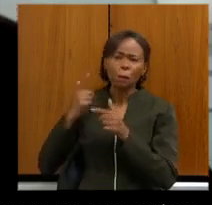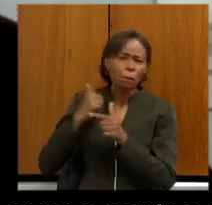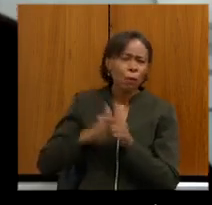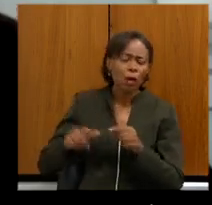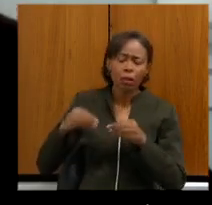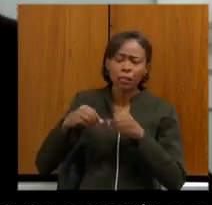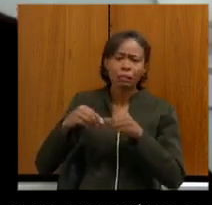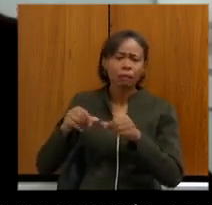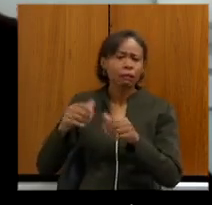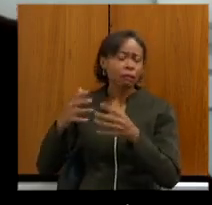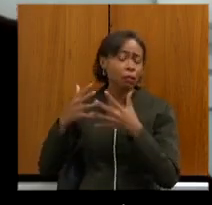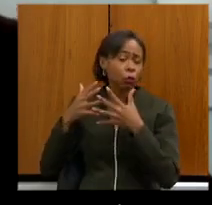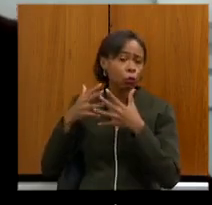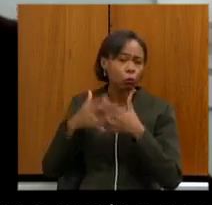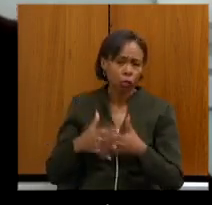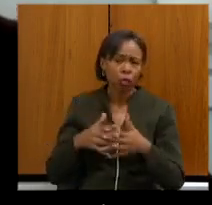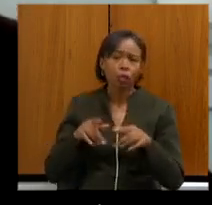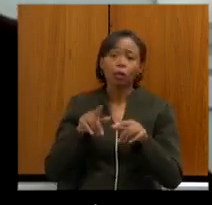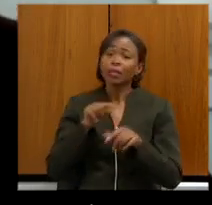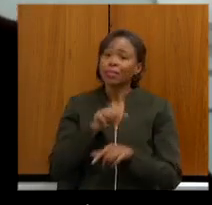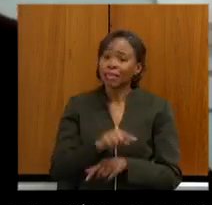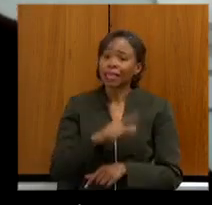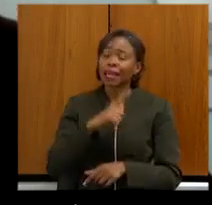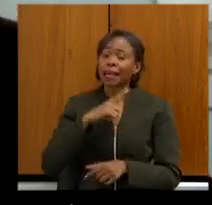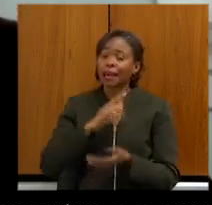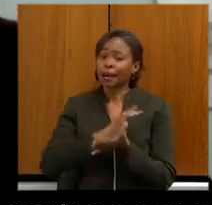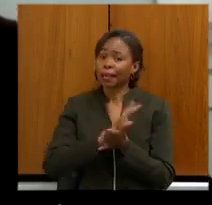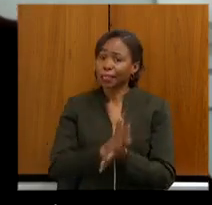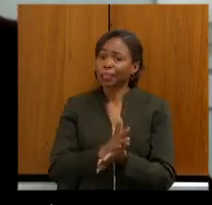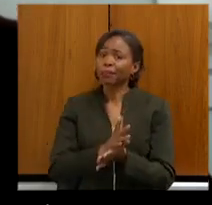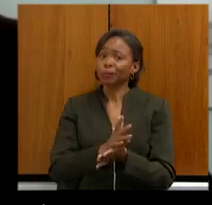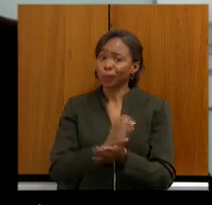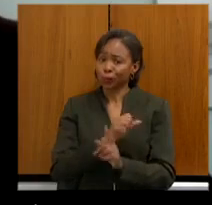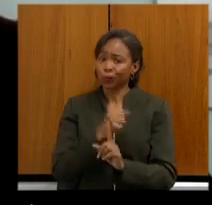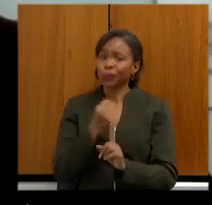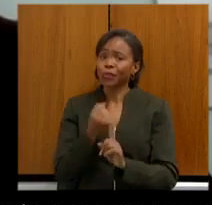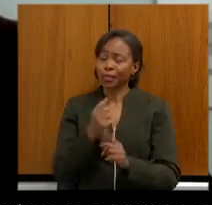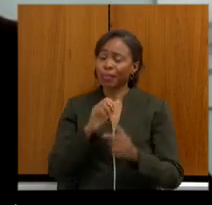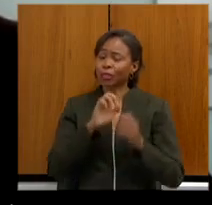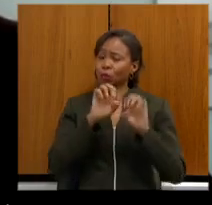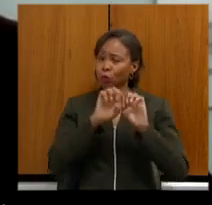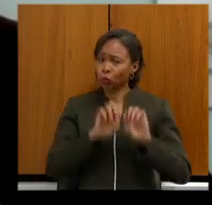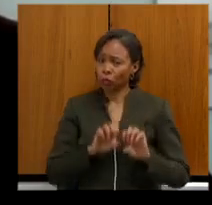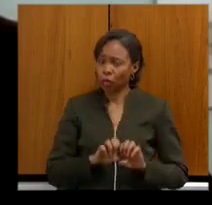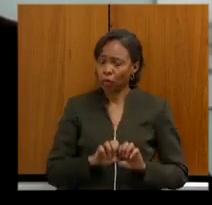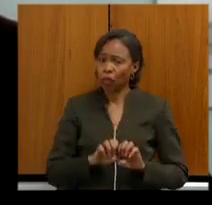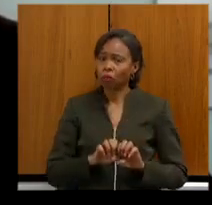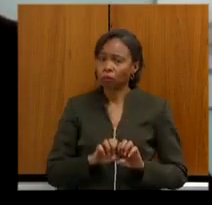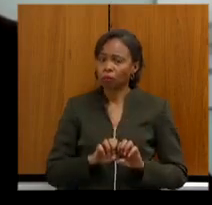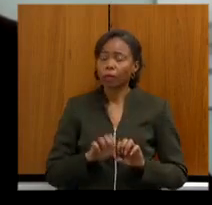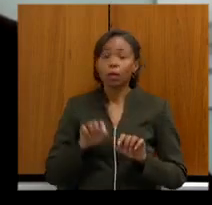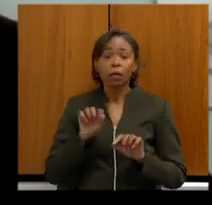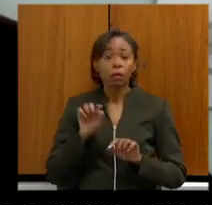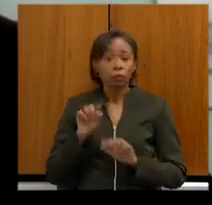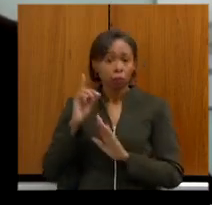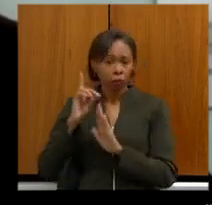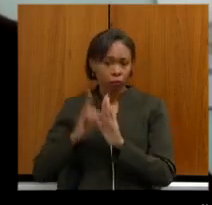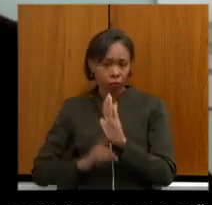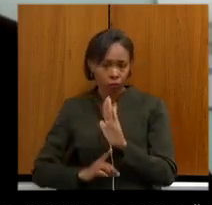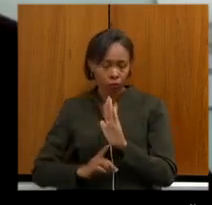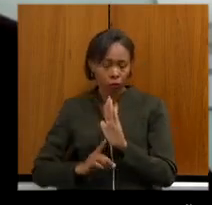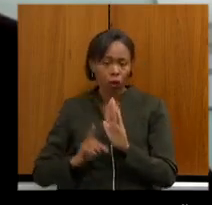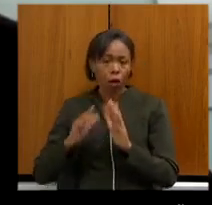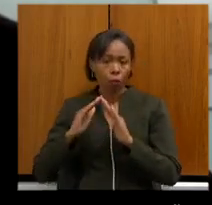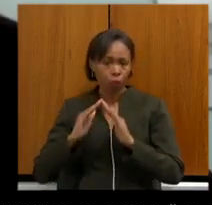e da Injustiça social o direito à moradia é reconhecido no artigo 6º da Constituição